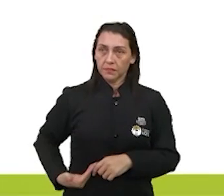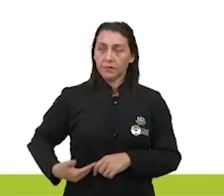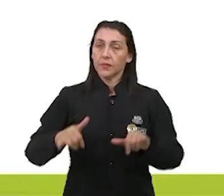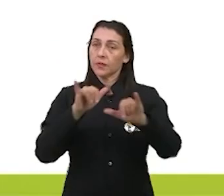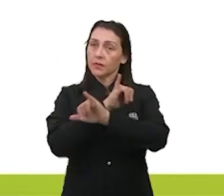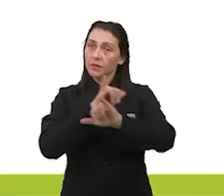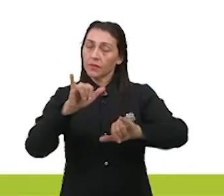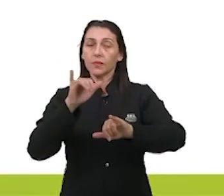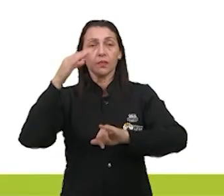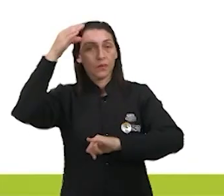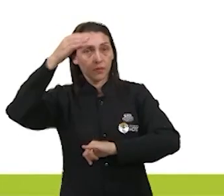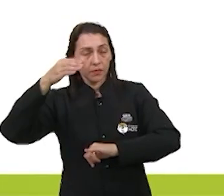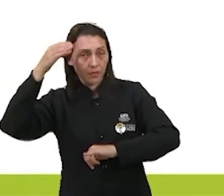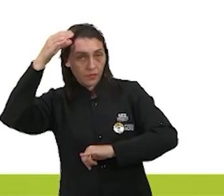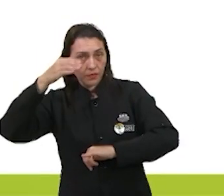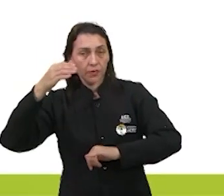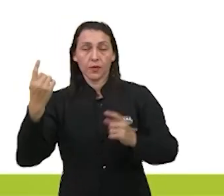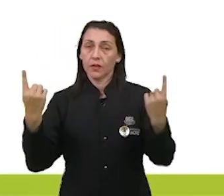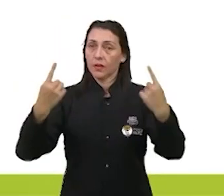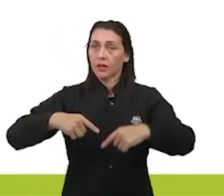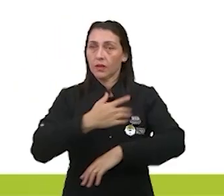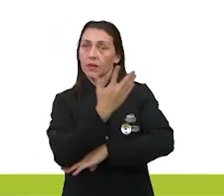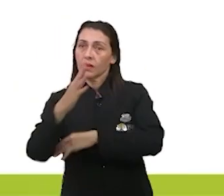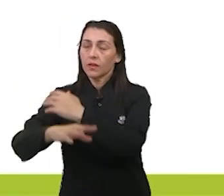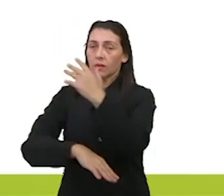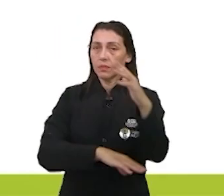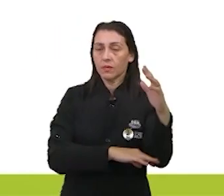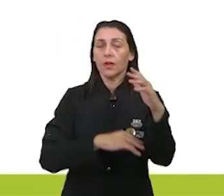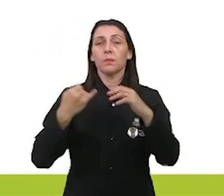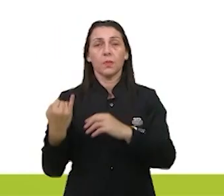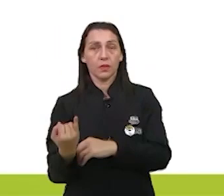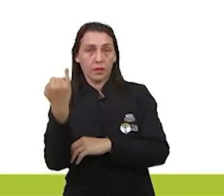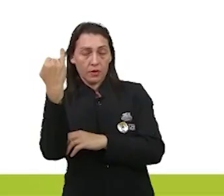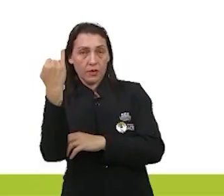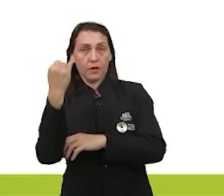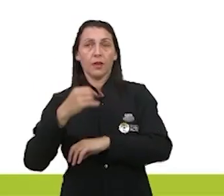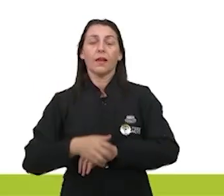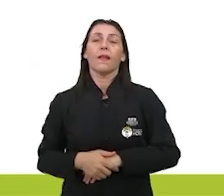campanhas de conscientização sobre os desafios ambientais são essenciais.